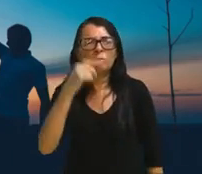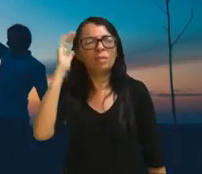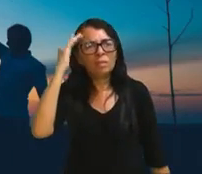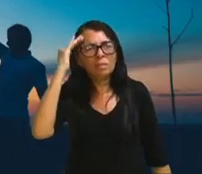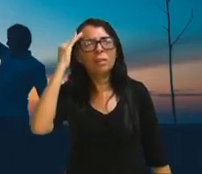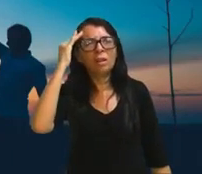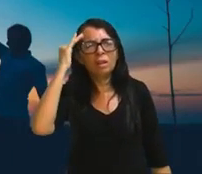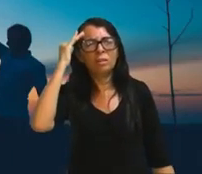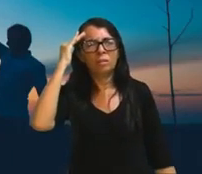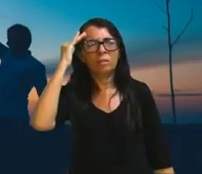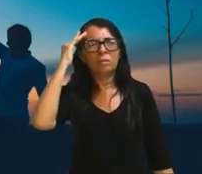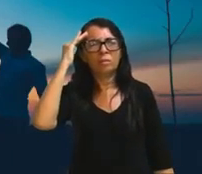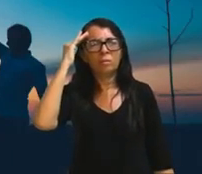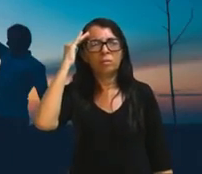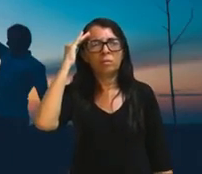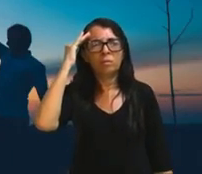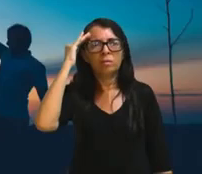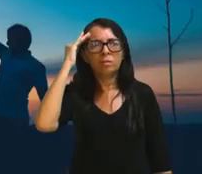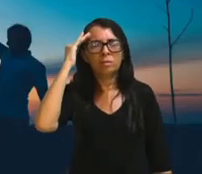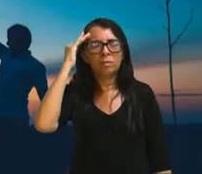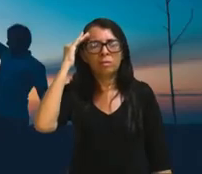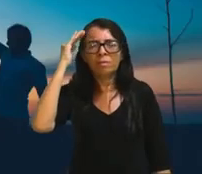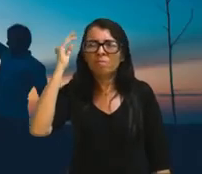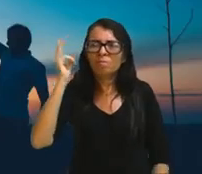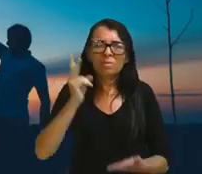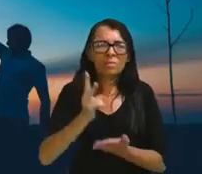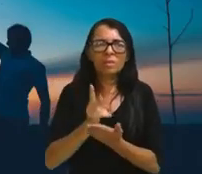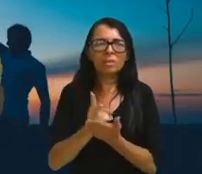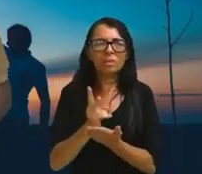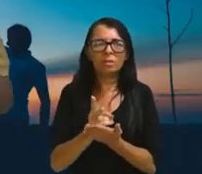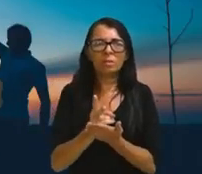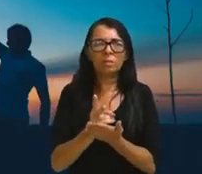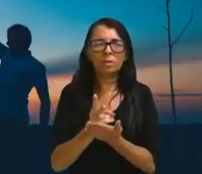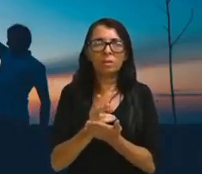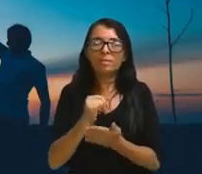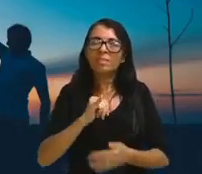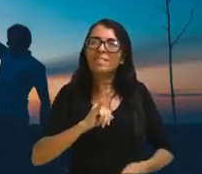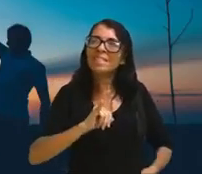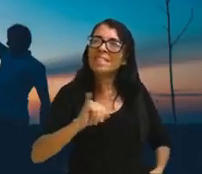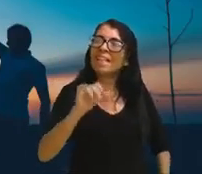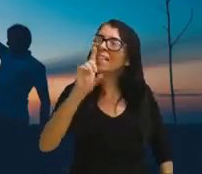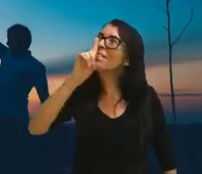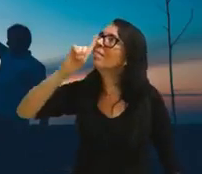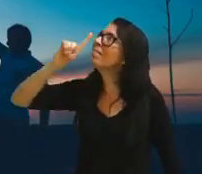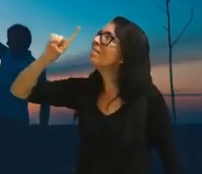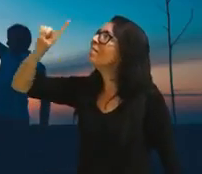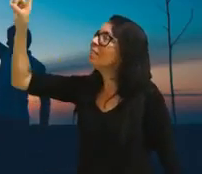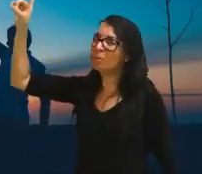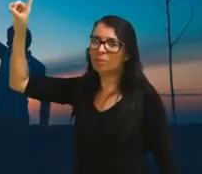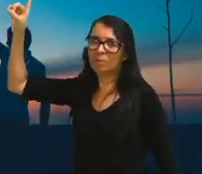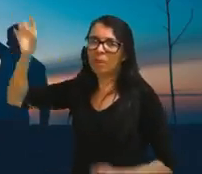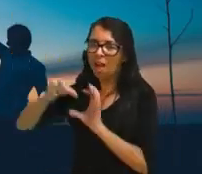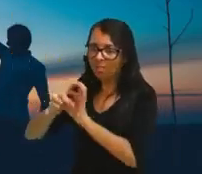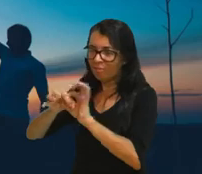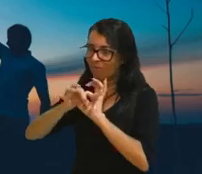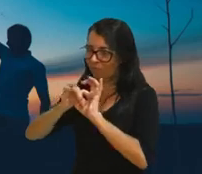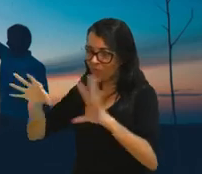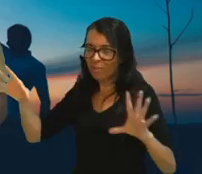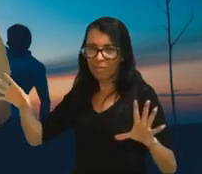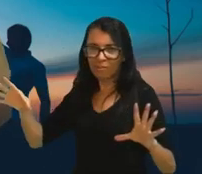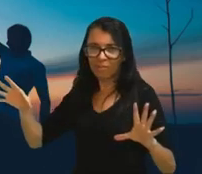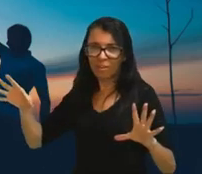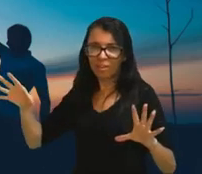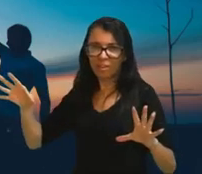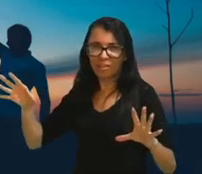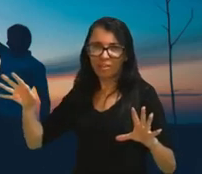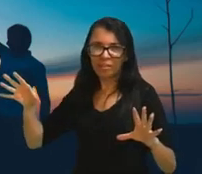entrar, Ele vai fazer aquela, não é nem reforma, Ele vai quebrar tudo. Tudo aquilo que você tem colocado dentro da